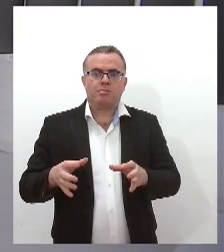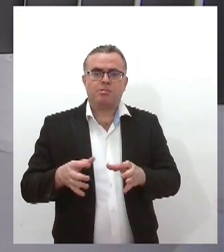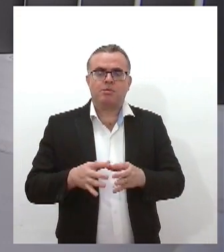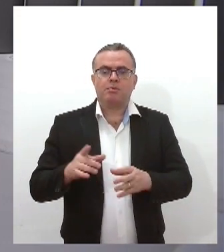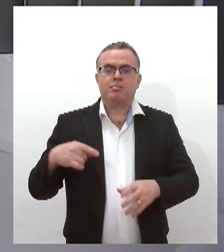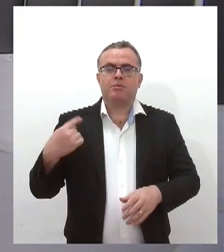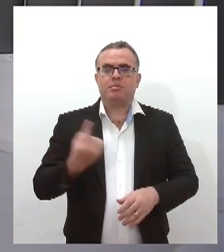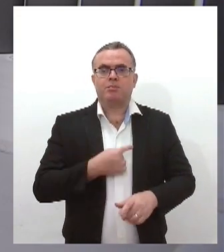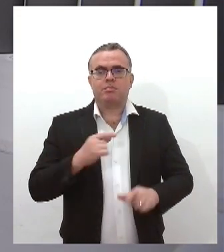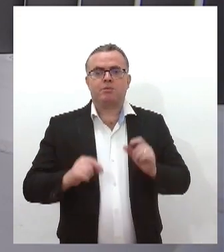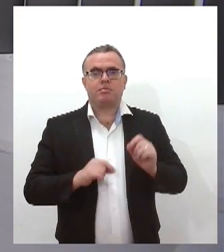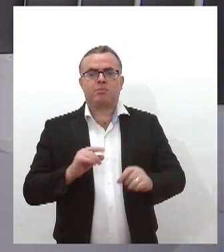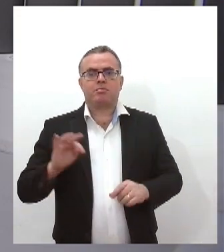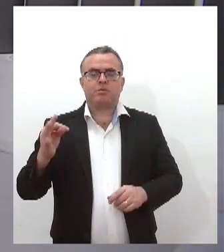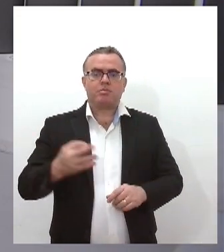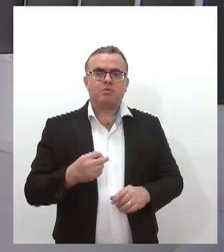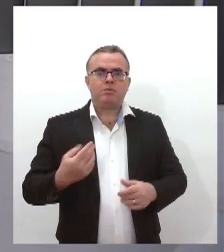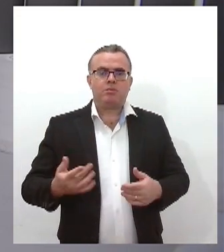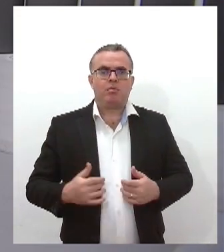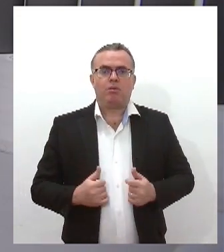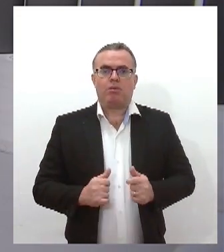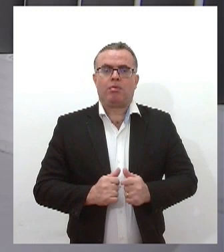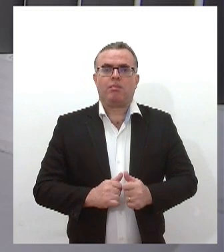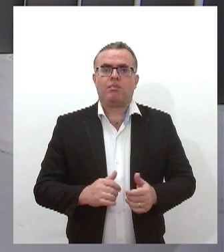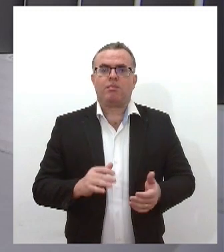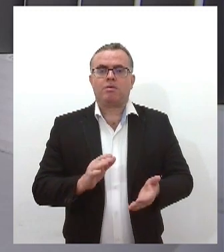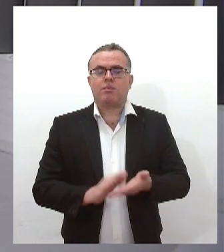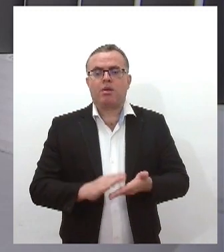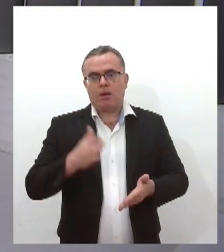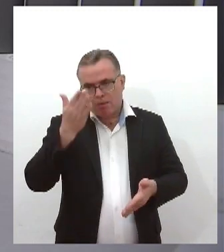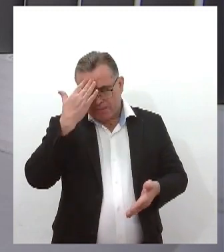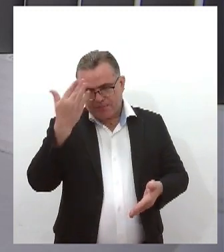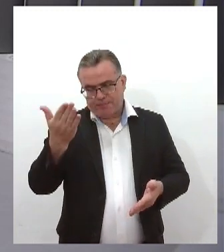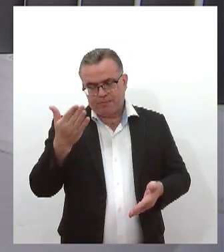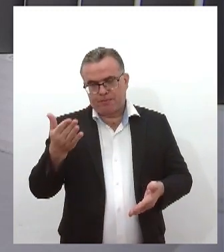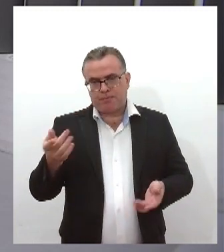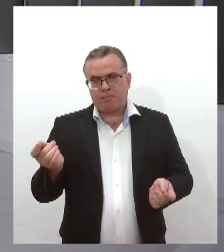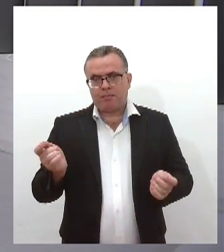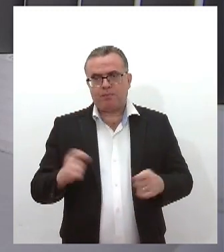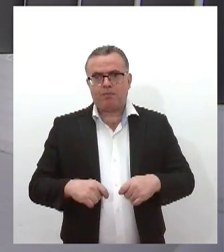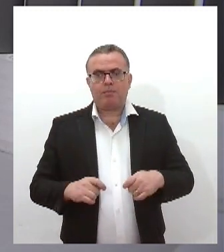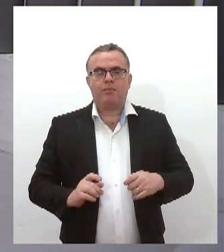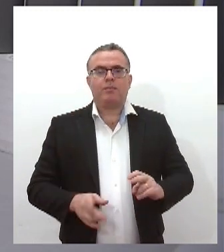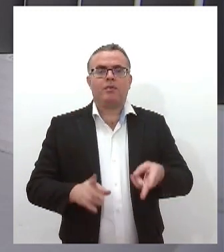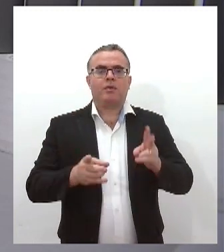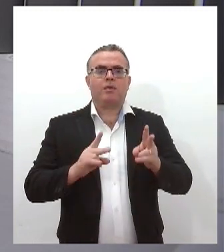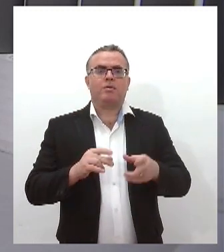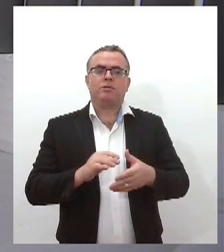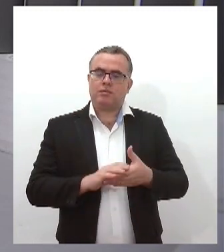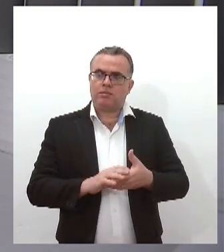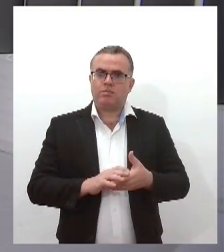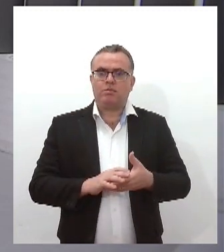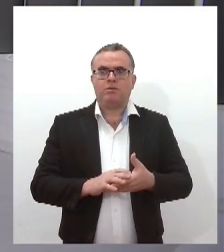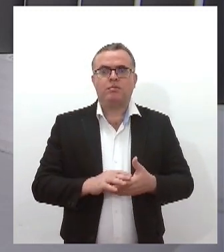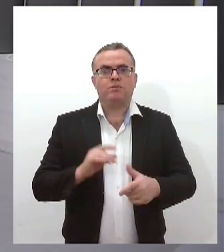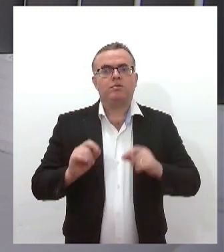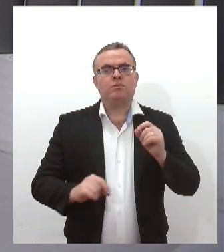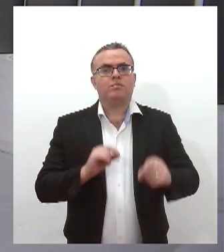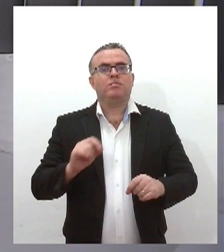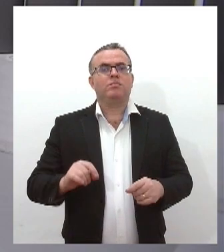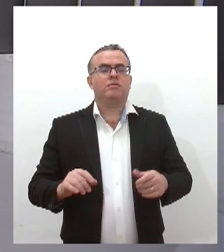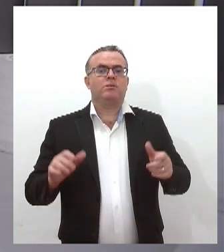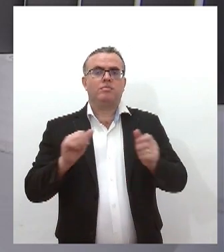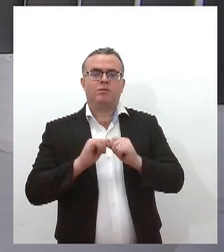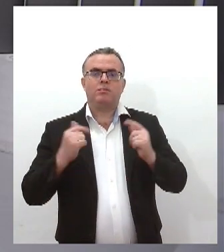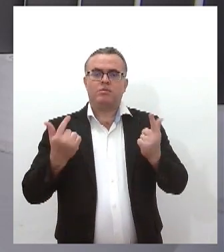os estados. Bom dia. Eu que agradeço, agradeço a TV Alese e me coloco sempre à